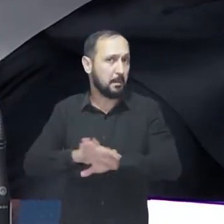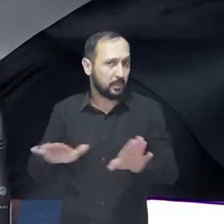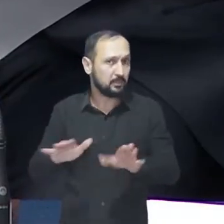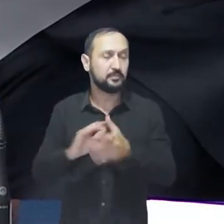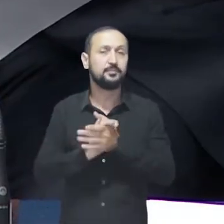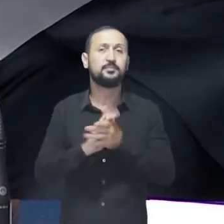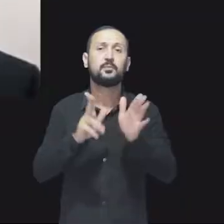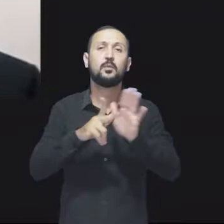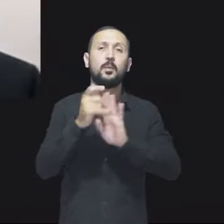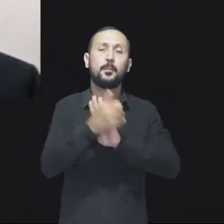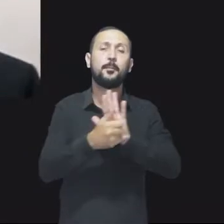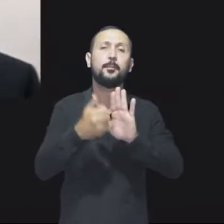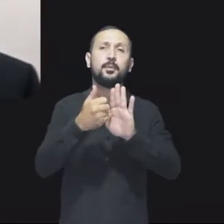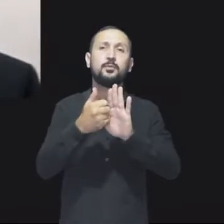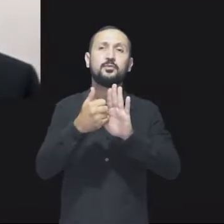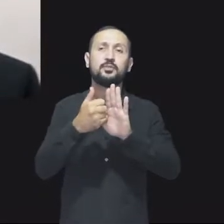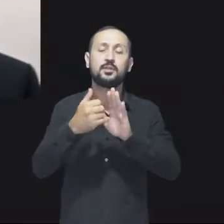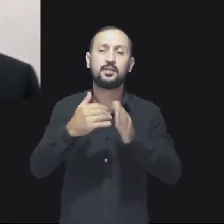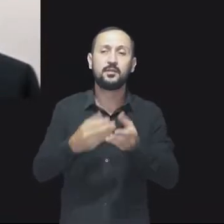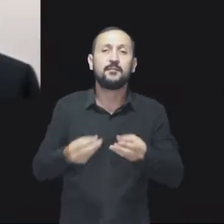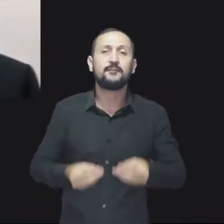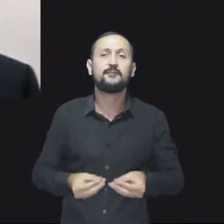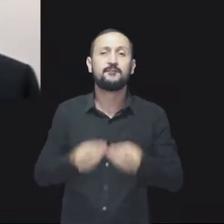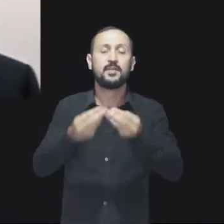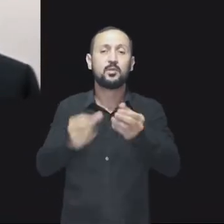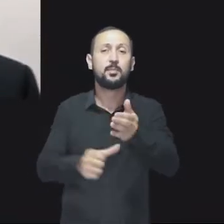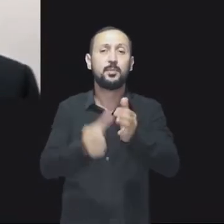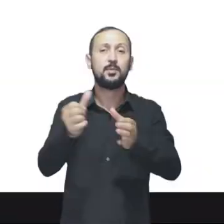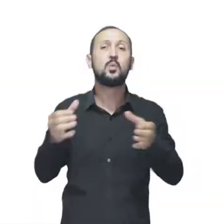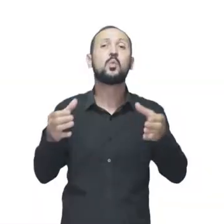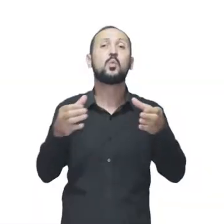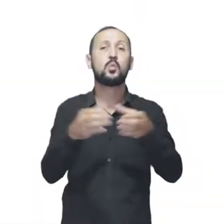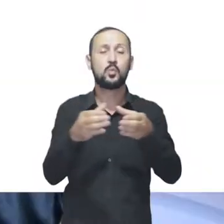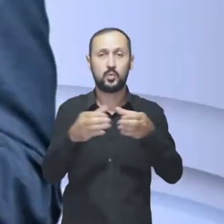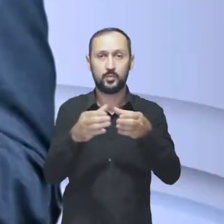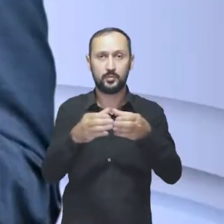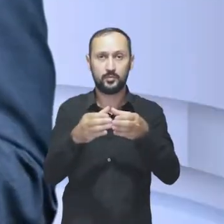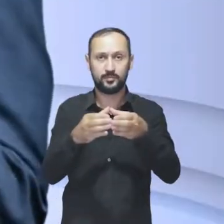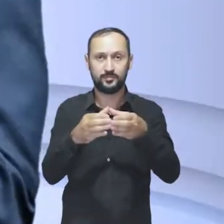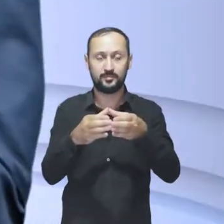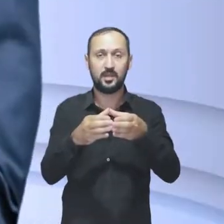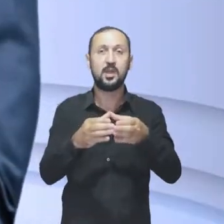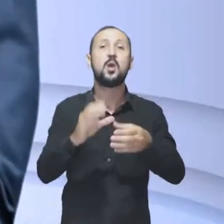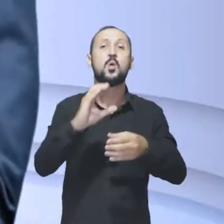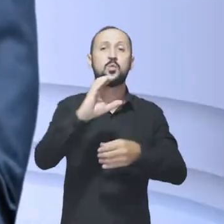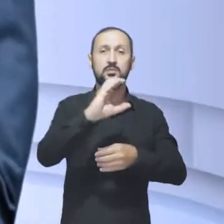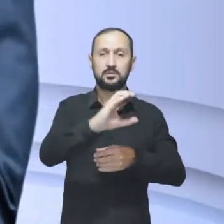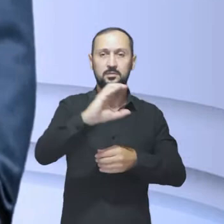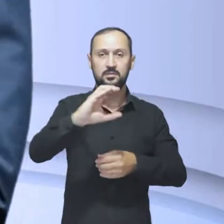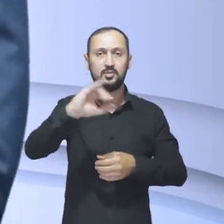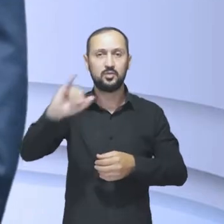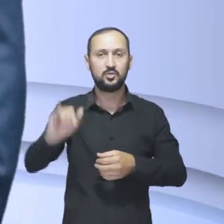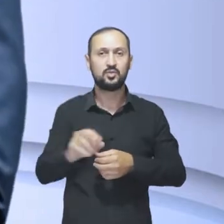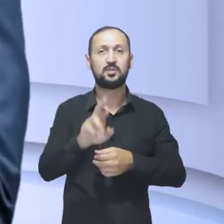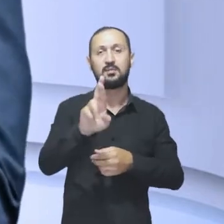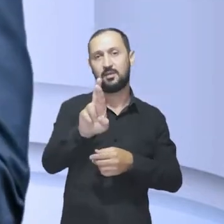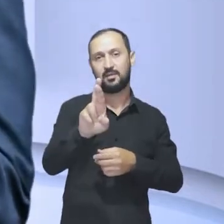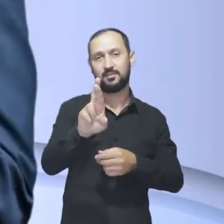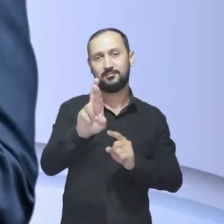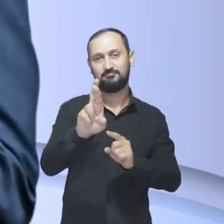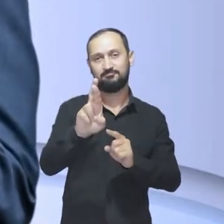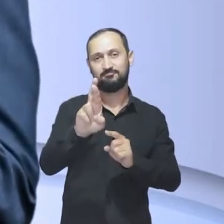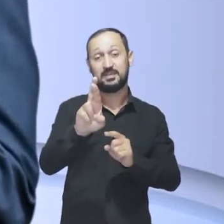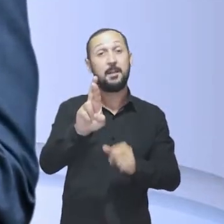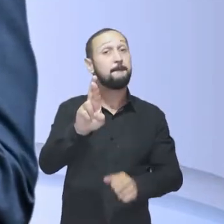Justiça e Redação. Essa comissão se reúne todas as quartas-feiras e cabe à Secretaria de Assuntos Legislativos